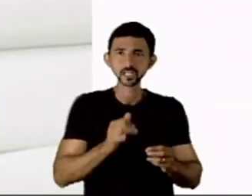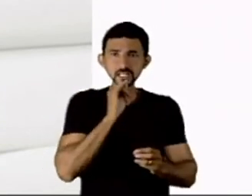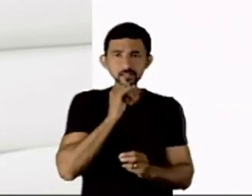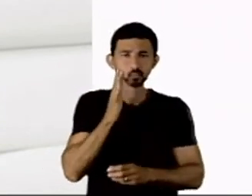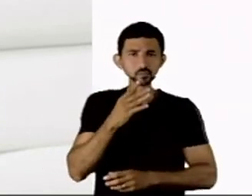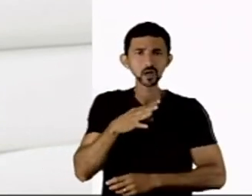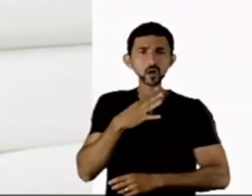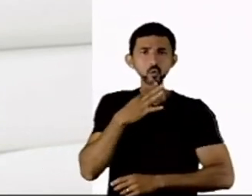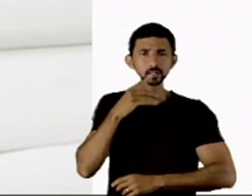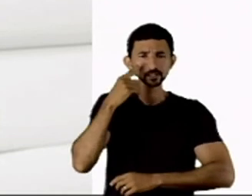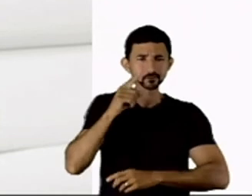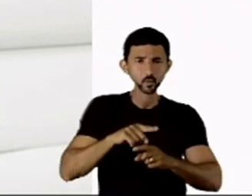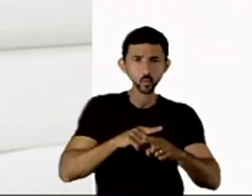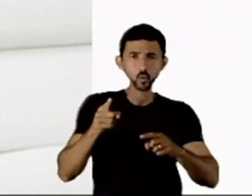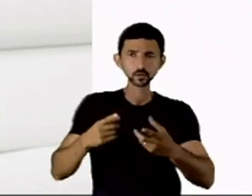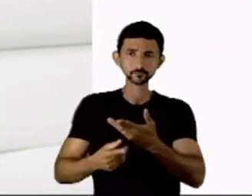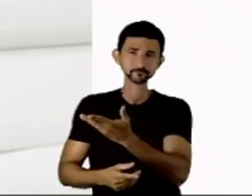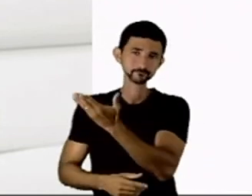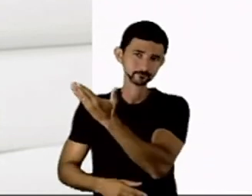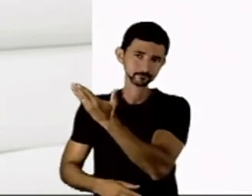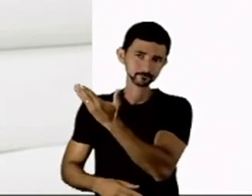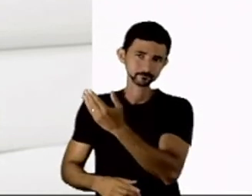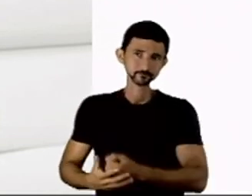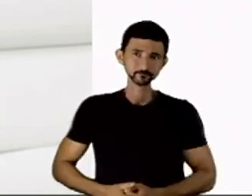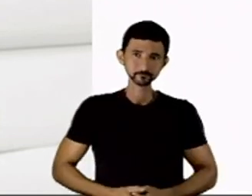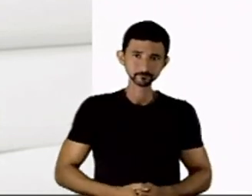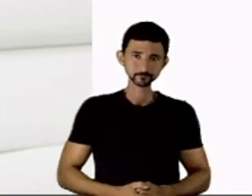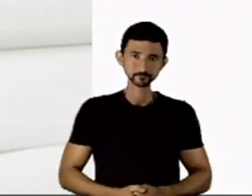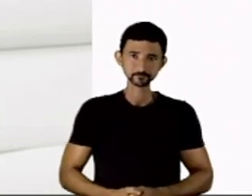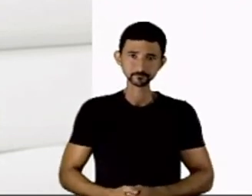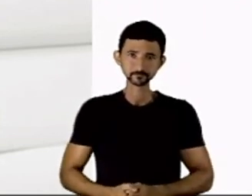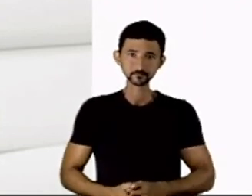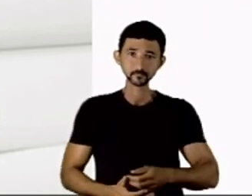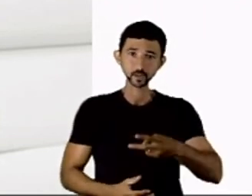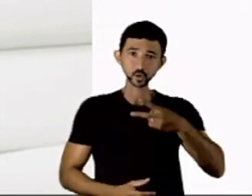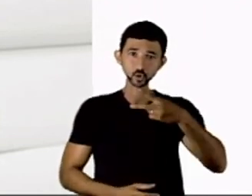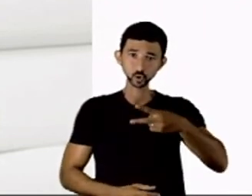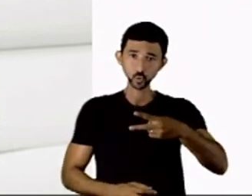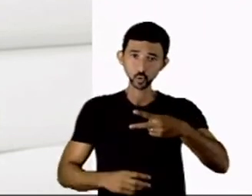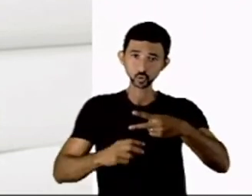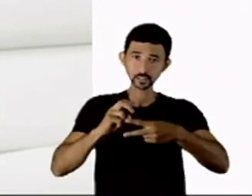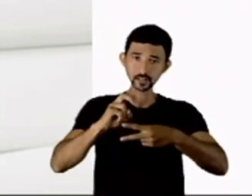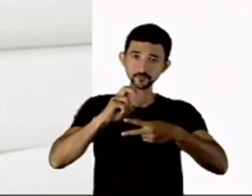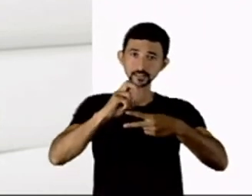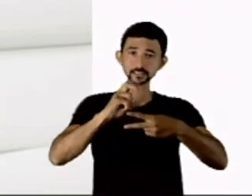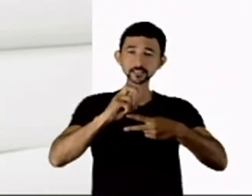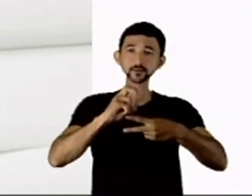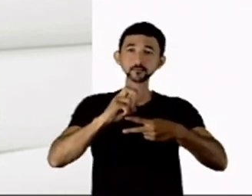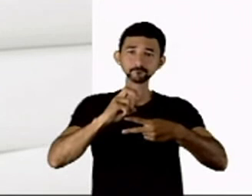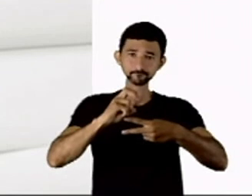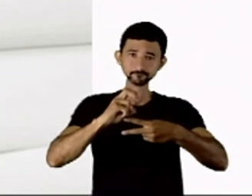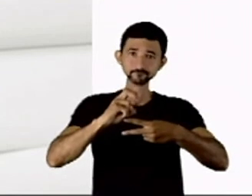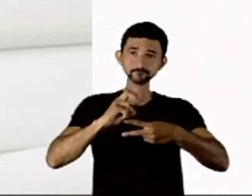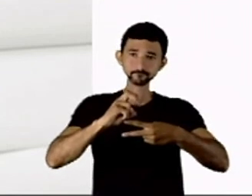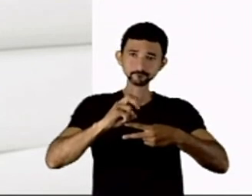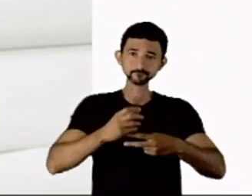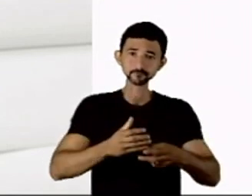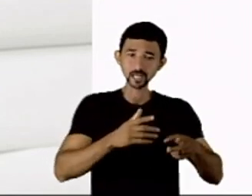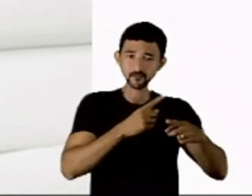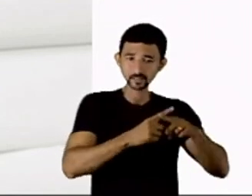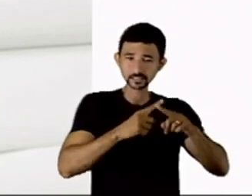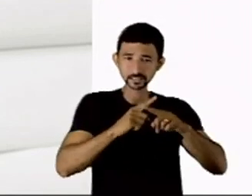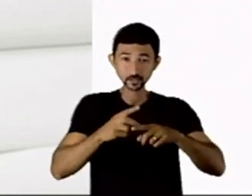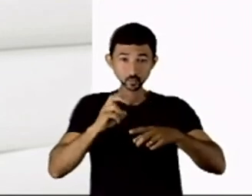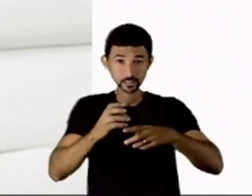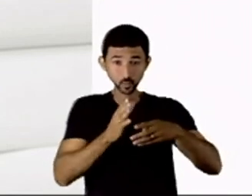viu como é aqui, você vai ver aqui também. Olha. O 2 se multiplica 5 vezes